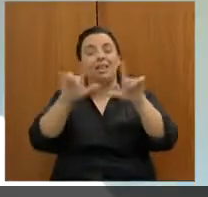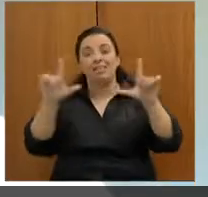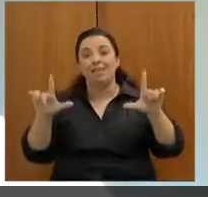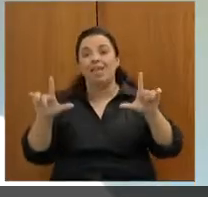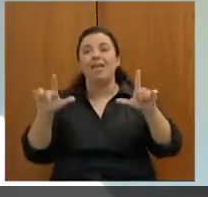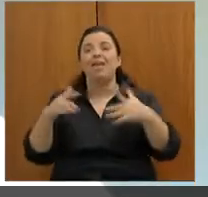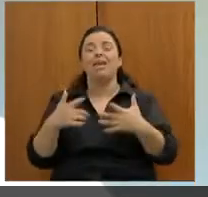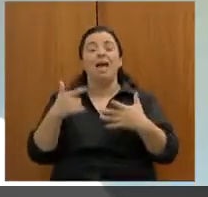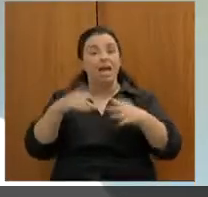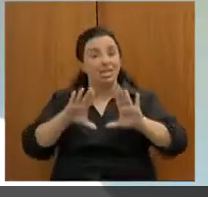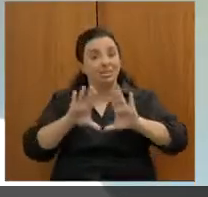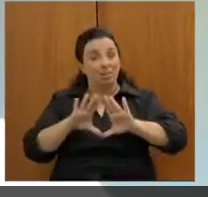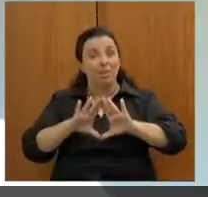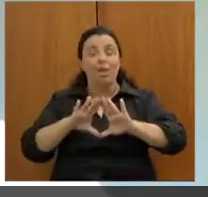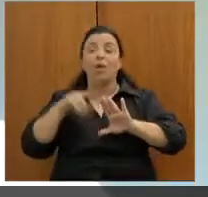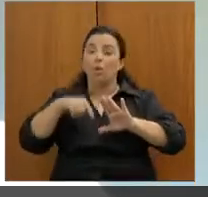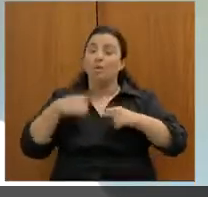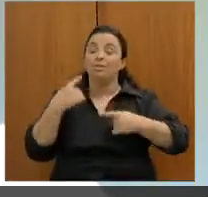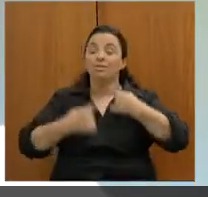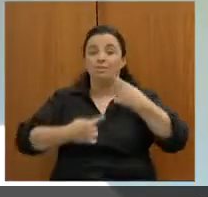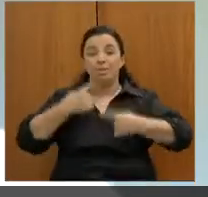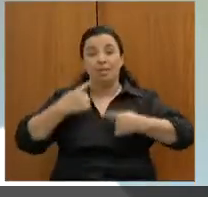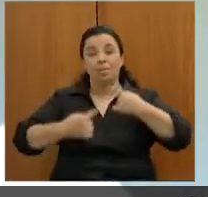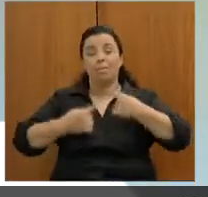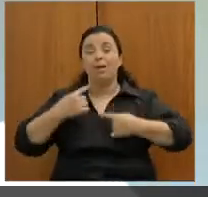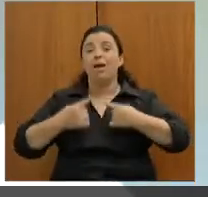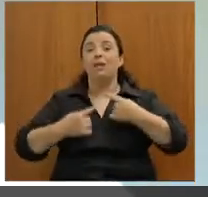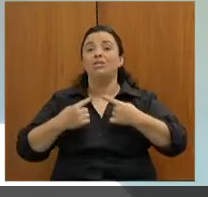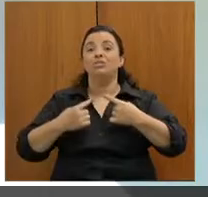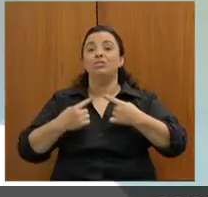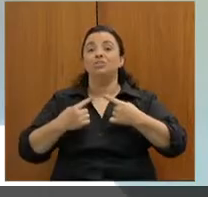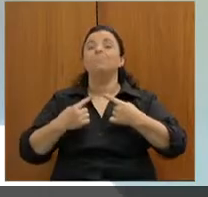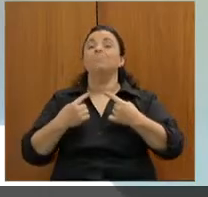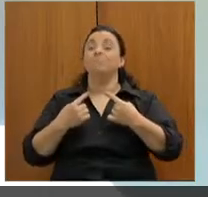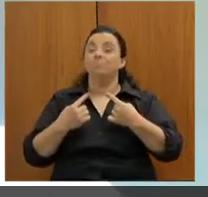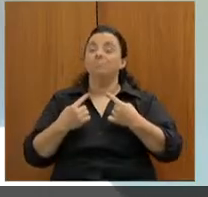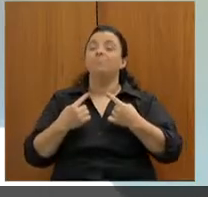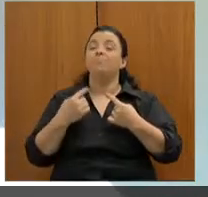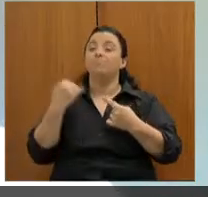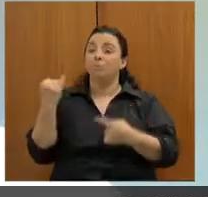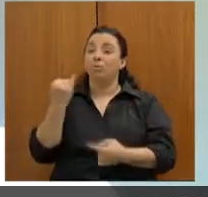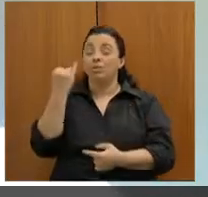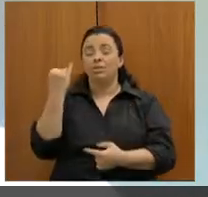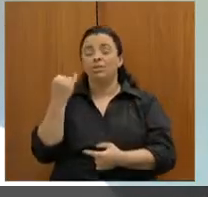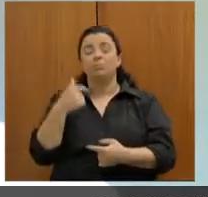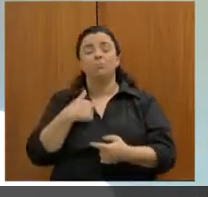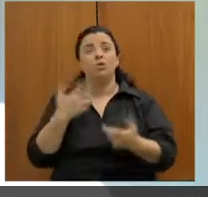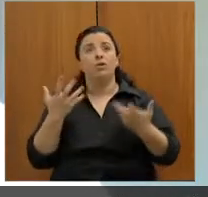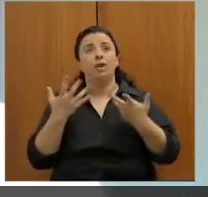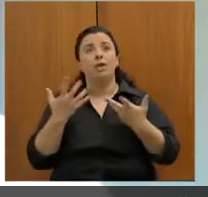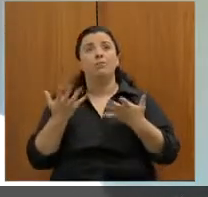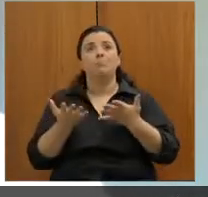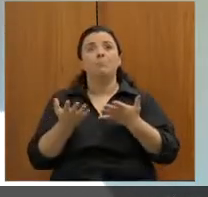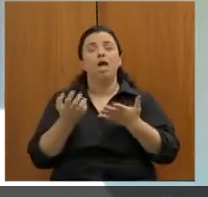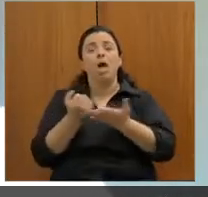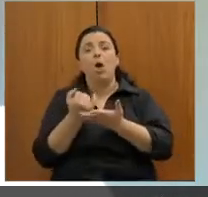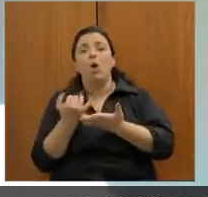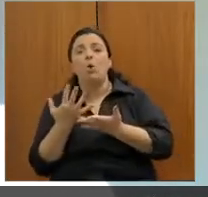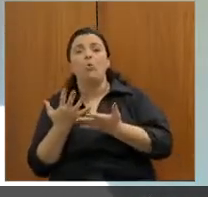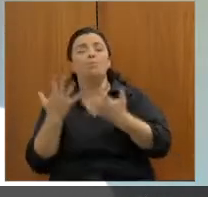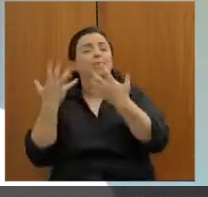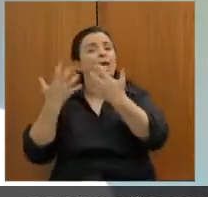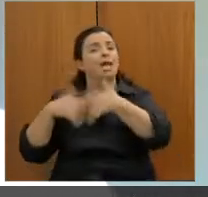com esse debate é extremamente importante e quero trazer de algumas reflexões da minha fala